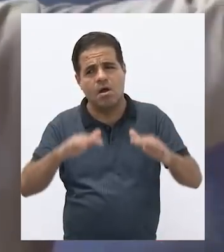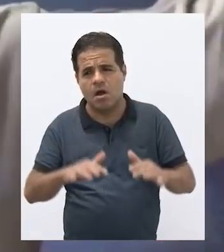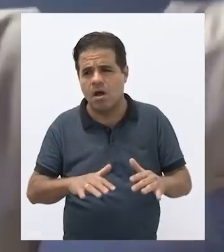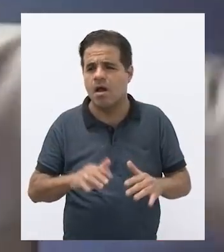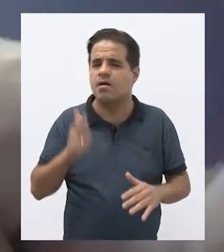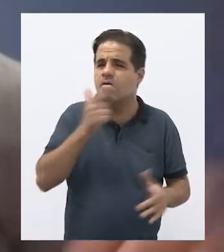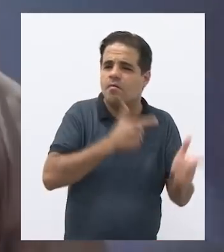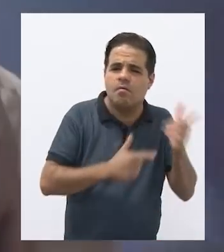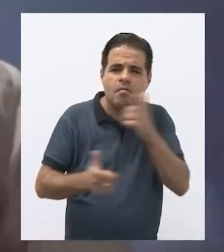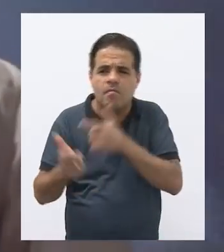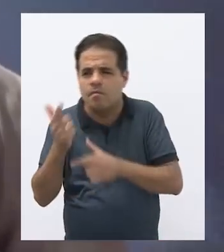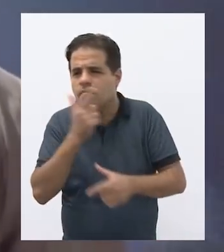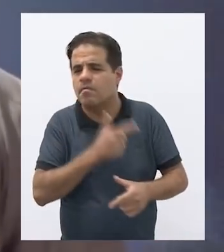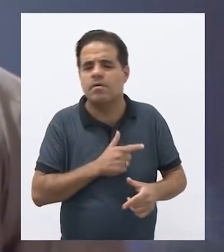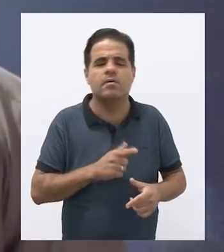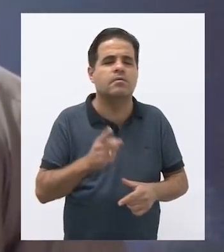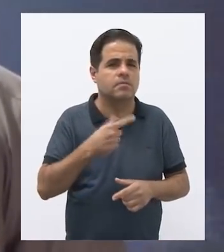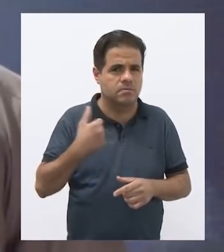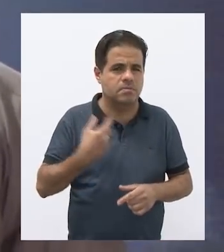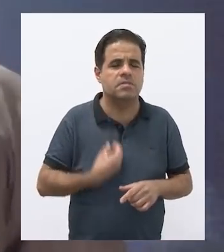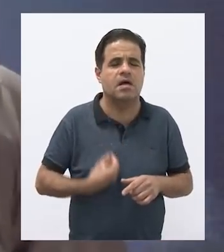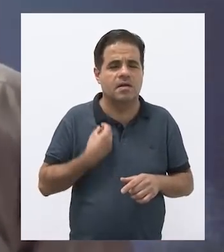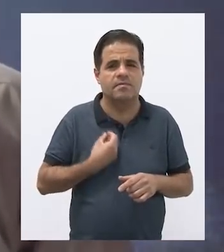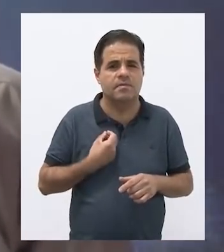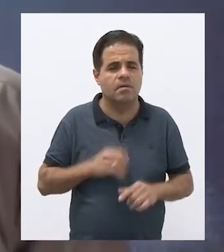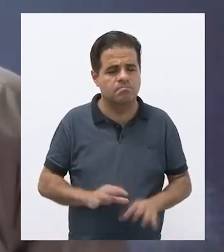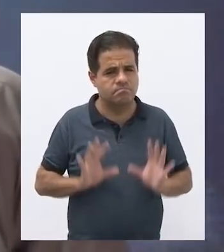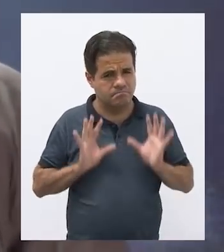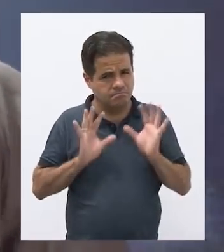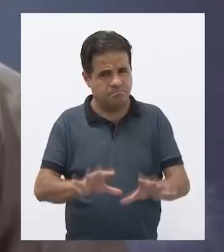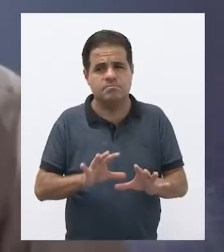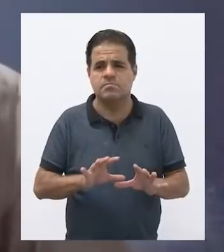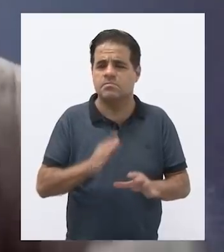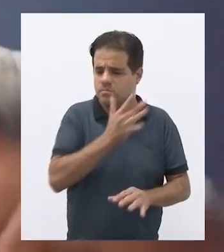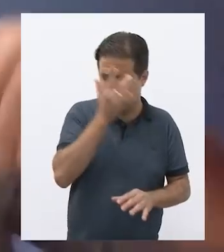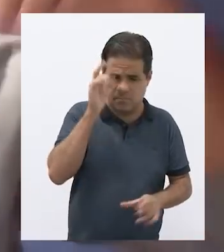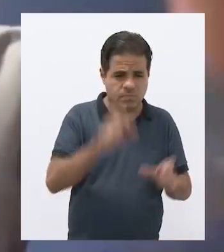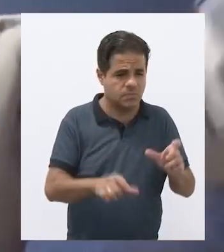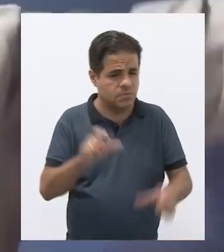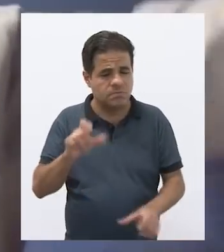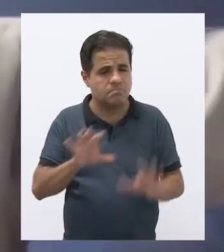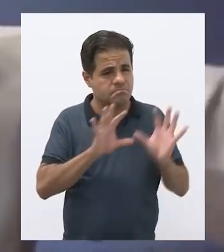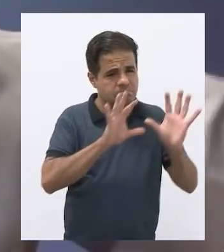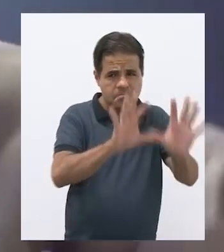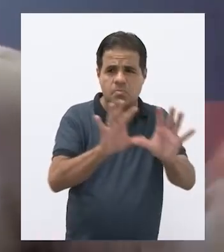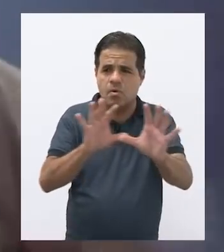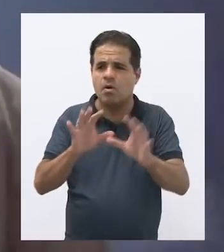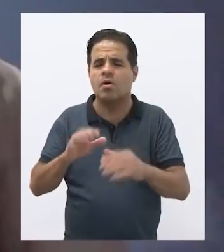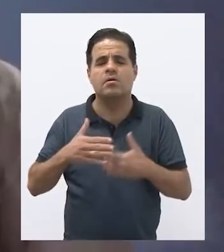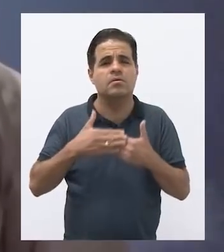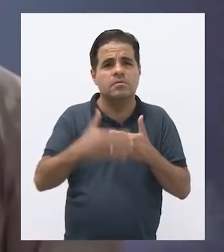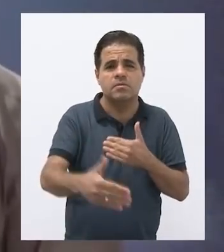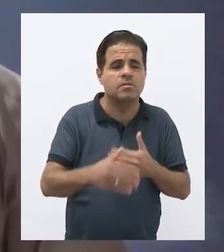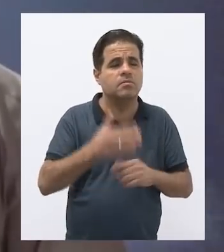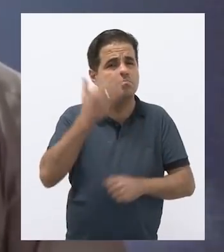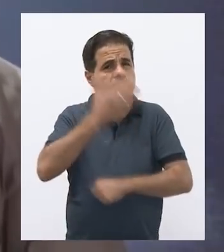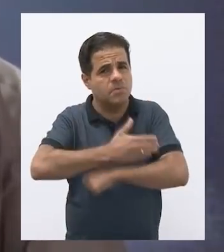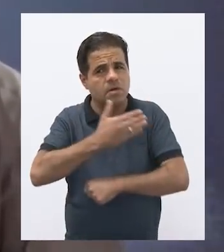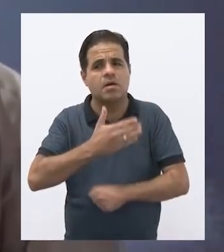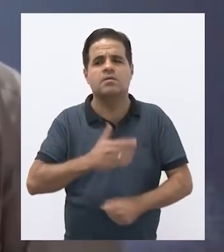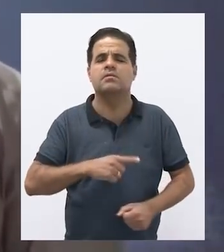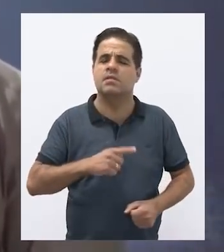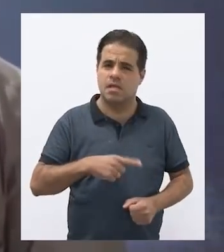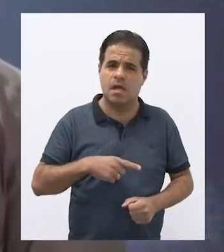alcançando outras esferas da nossa vida. Há um impacto sobre os passageiros, há um impacto sobre os taxistas,